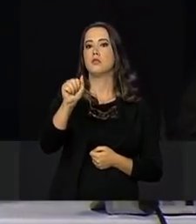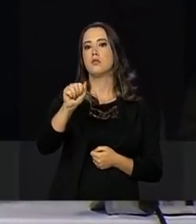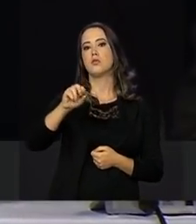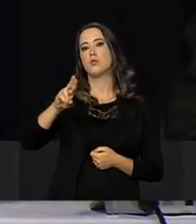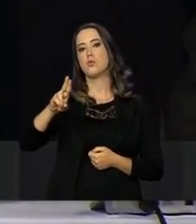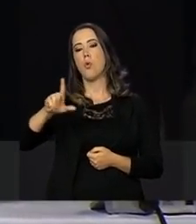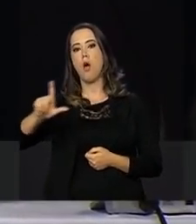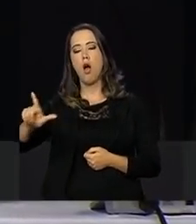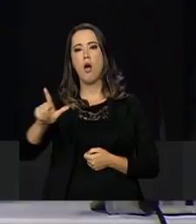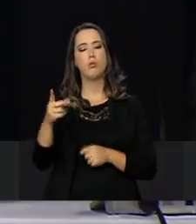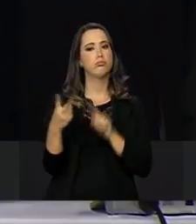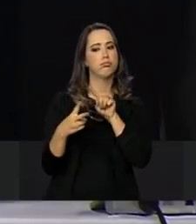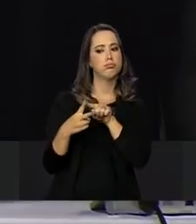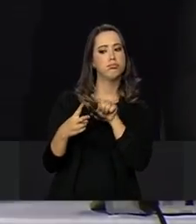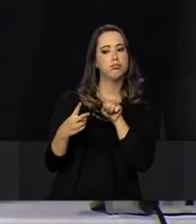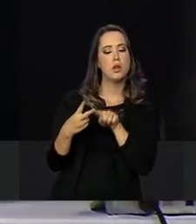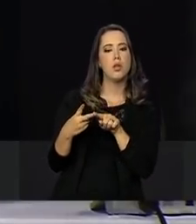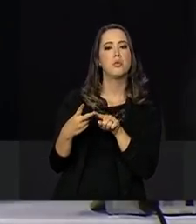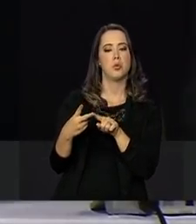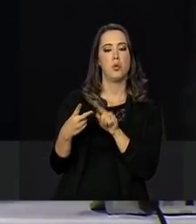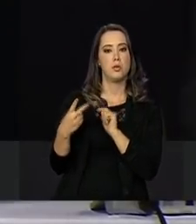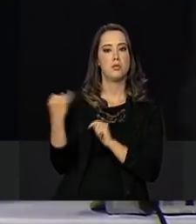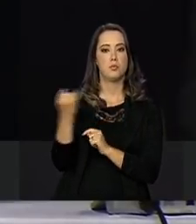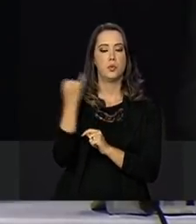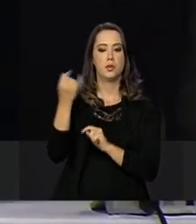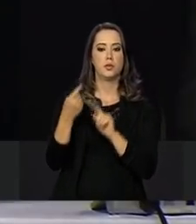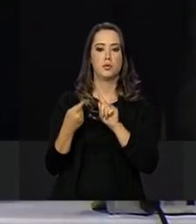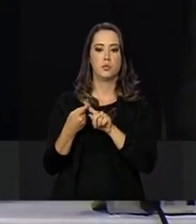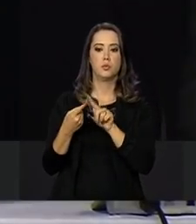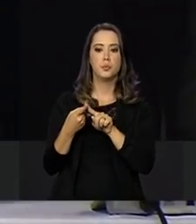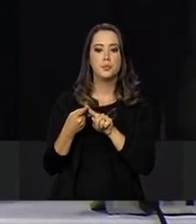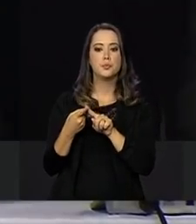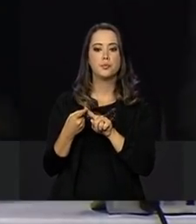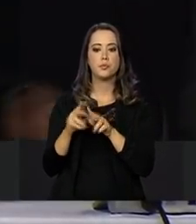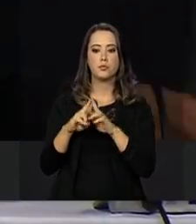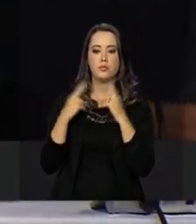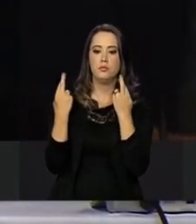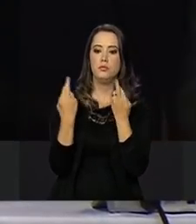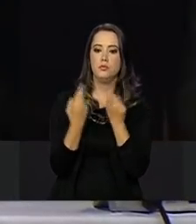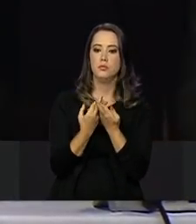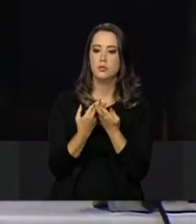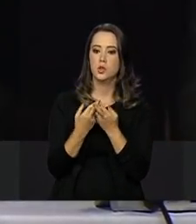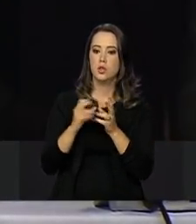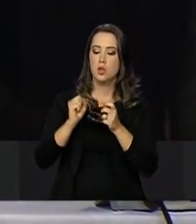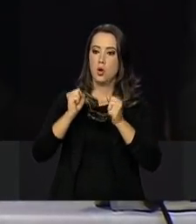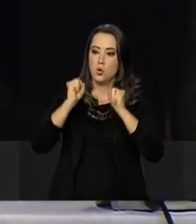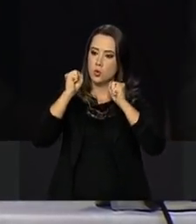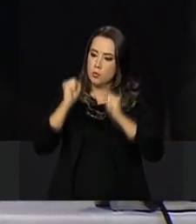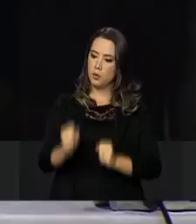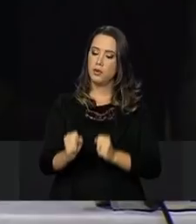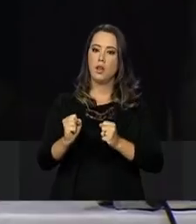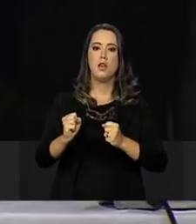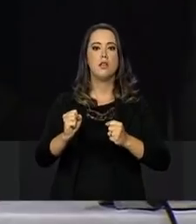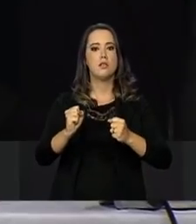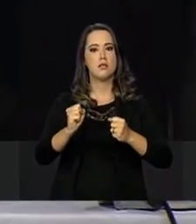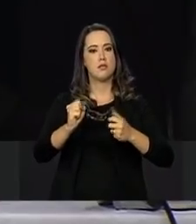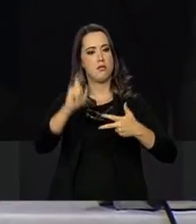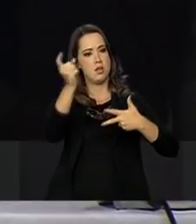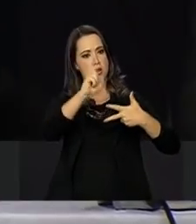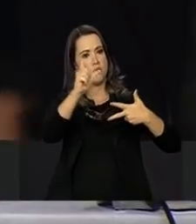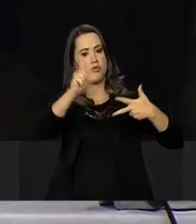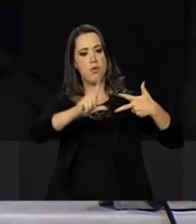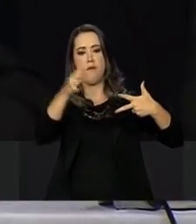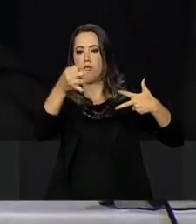dois feitos extraordinários. Um primeiro é esta reunião dos poderes do Estado, que é uma coisa